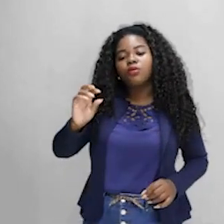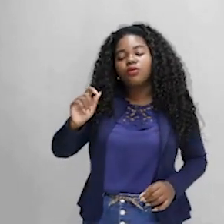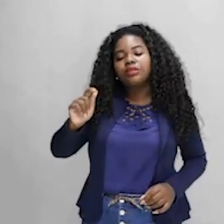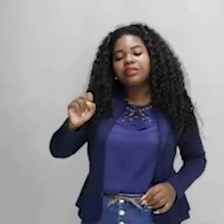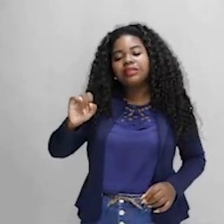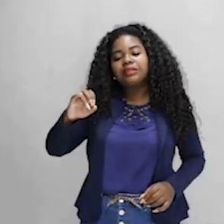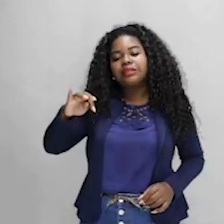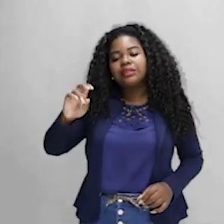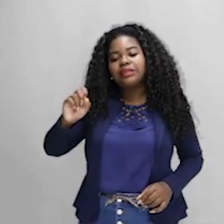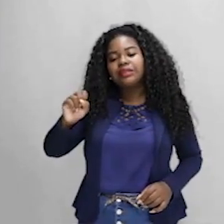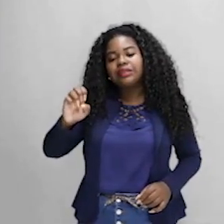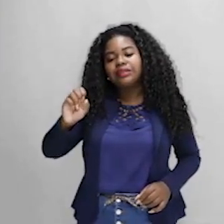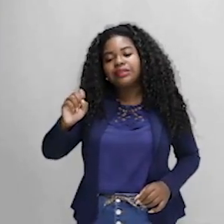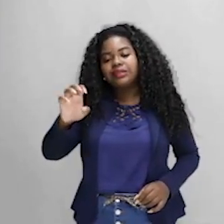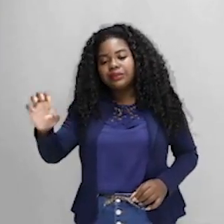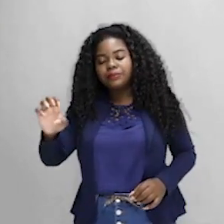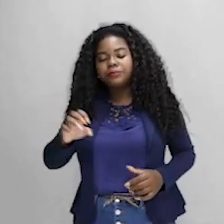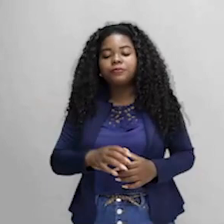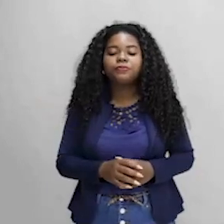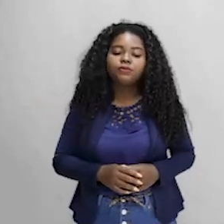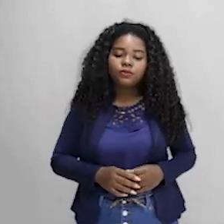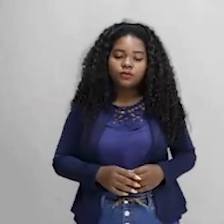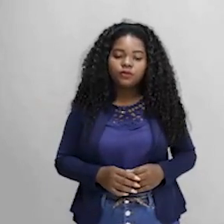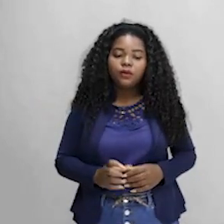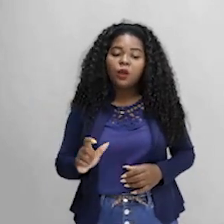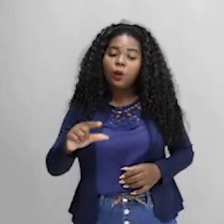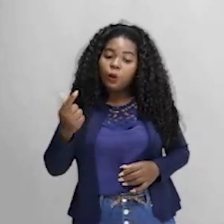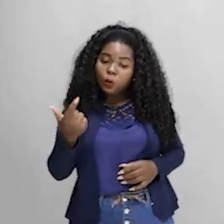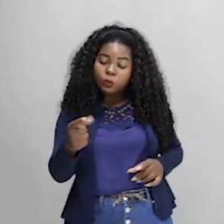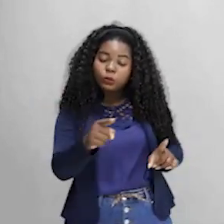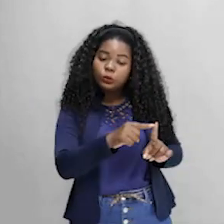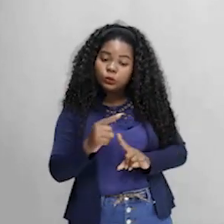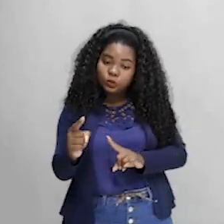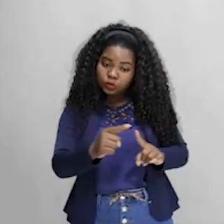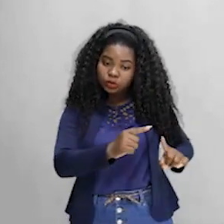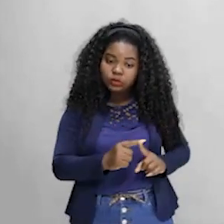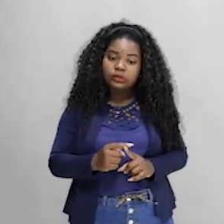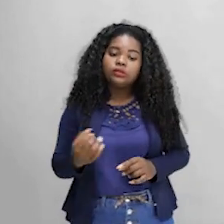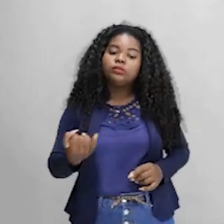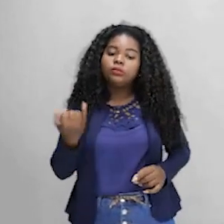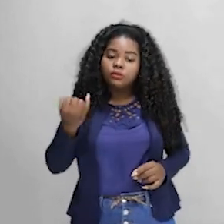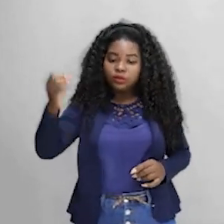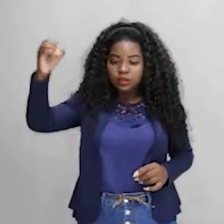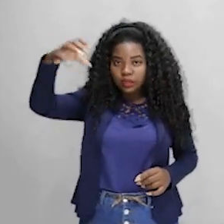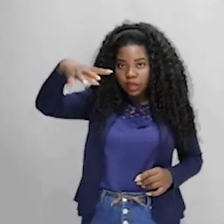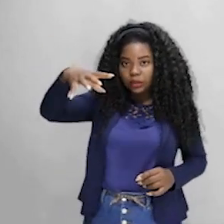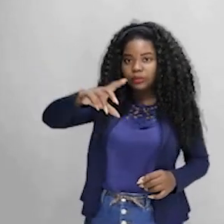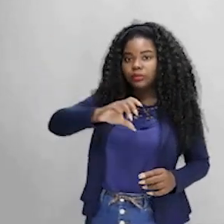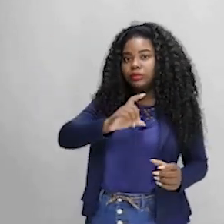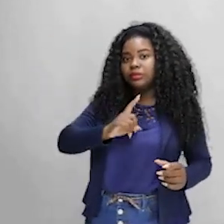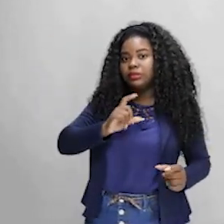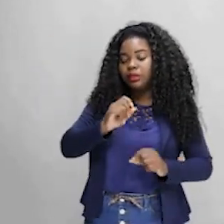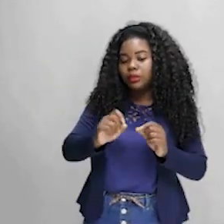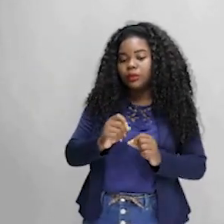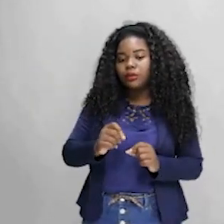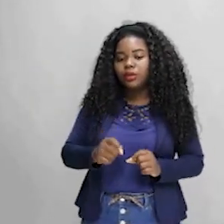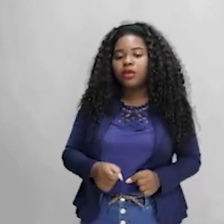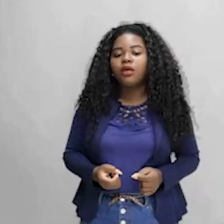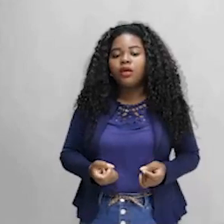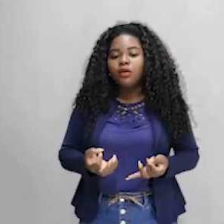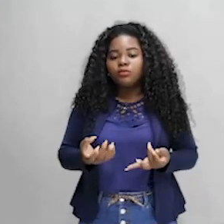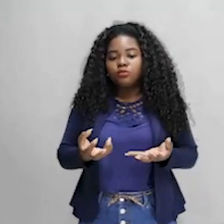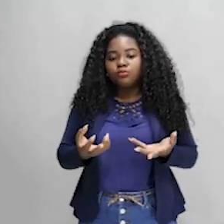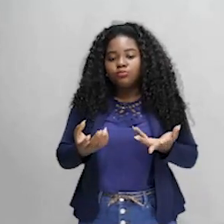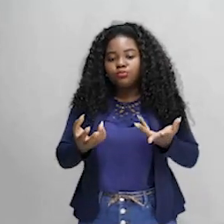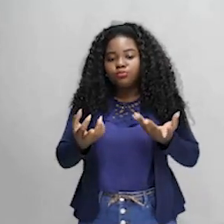tenho possibilidade da vegetação se desenvolver. Outro aspecto importante que a luz traz, galera, é uma maior evaporação